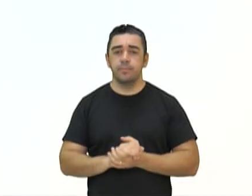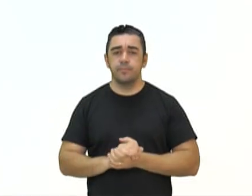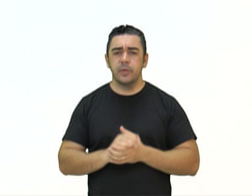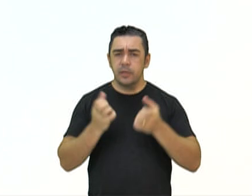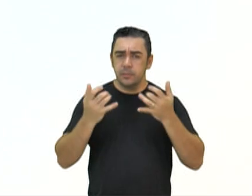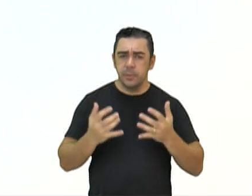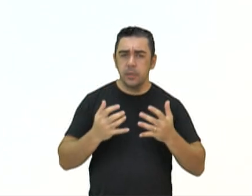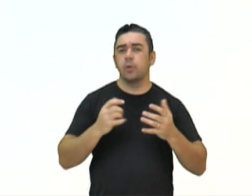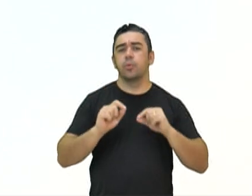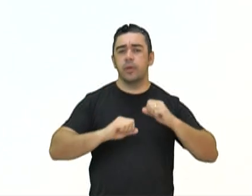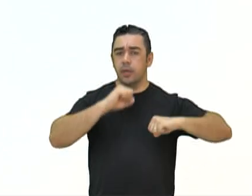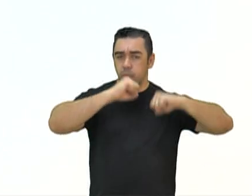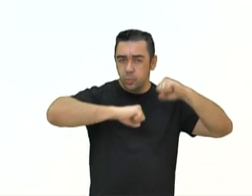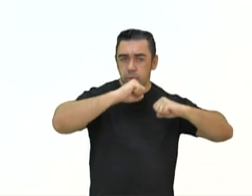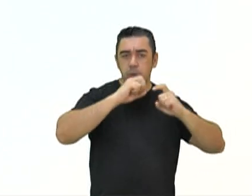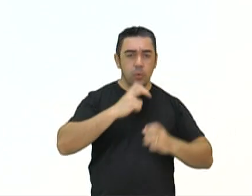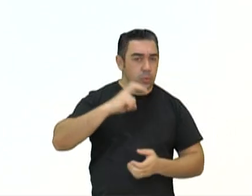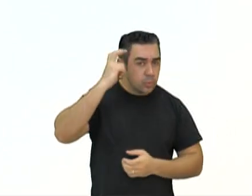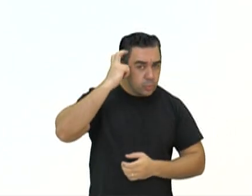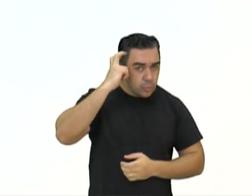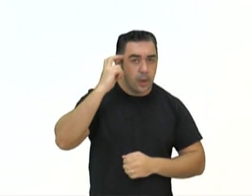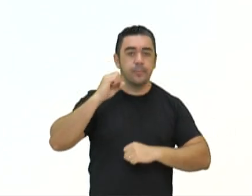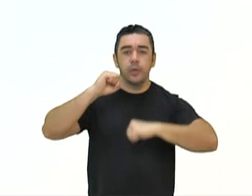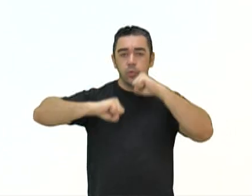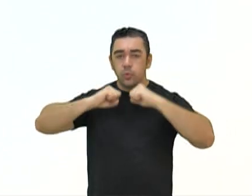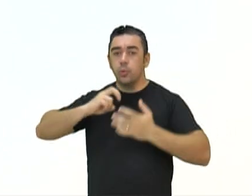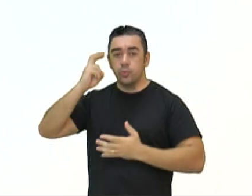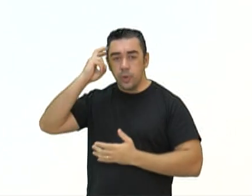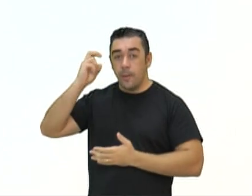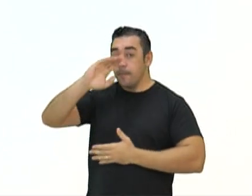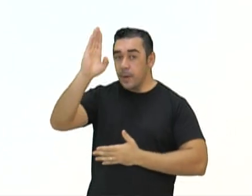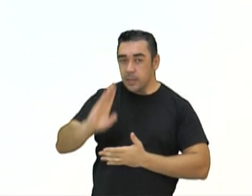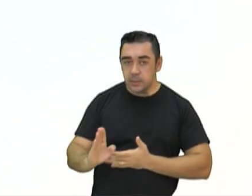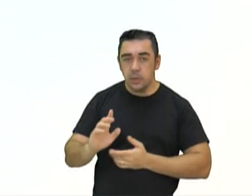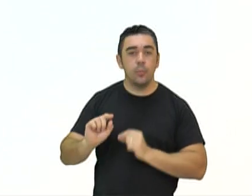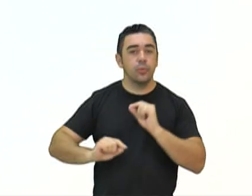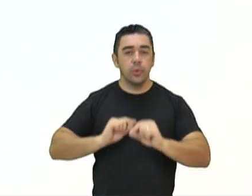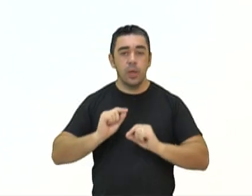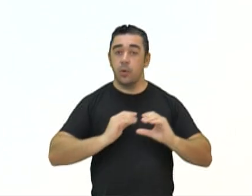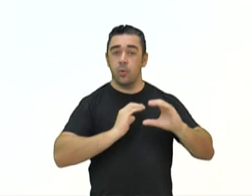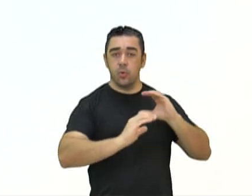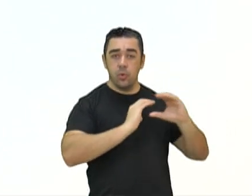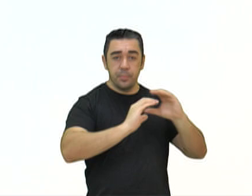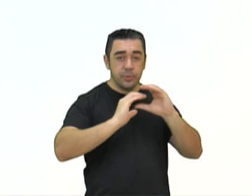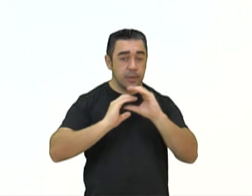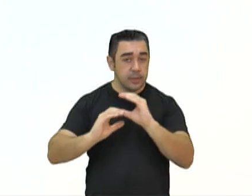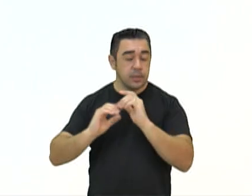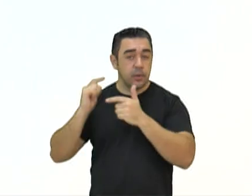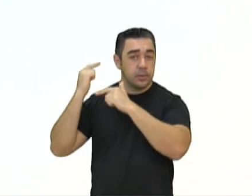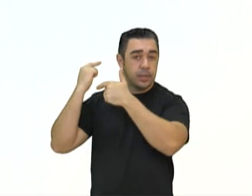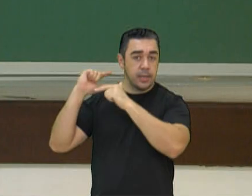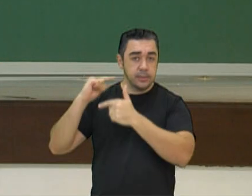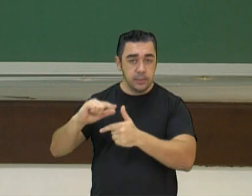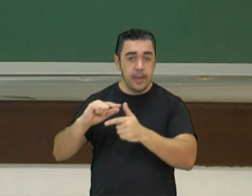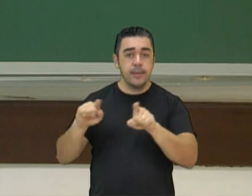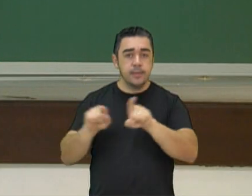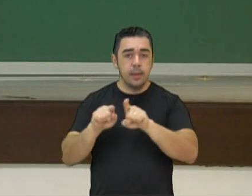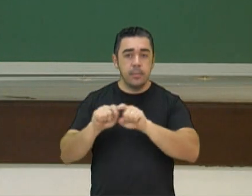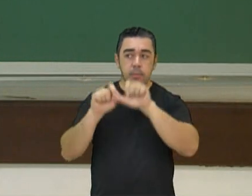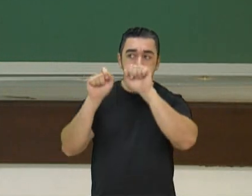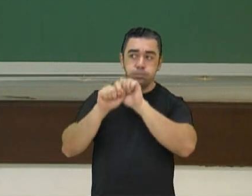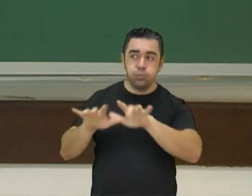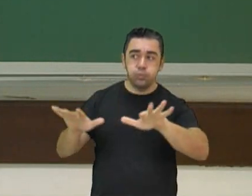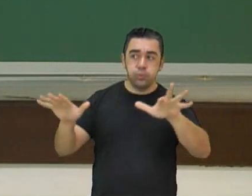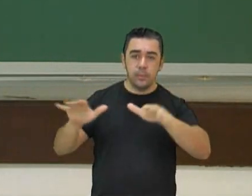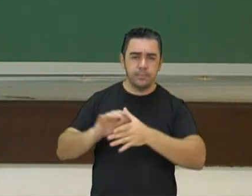indústria cultural no Brasil e meios de comunicação tradicionais e de massa. Então,